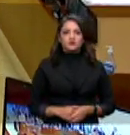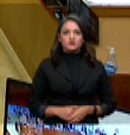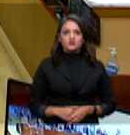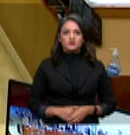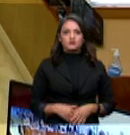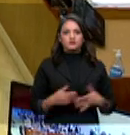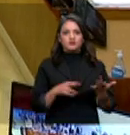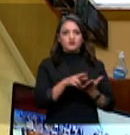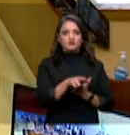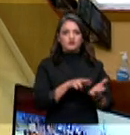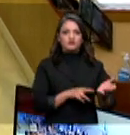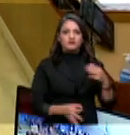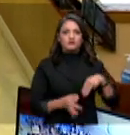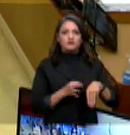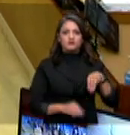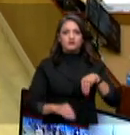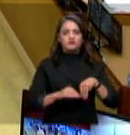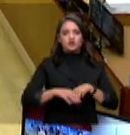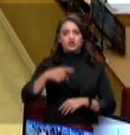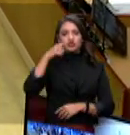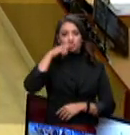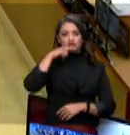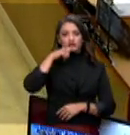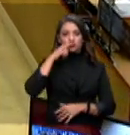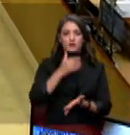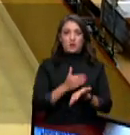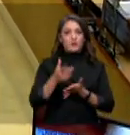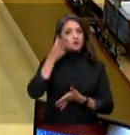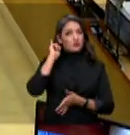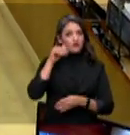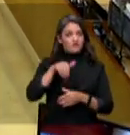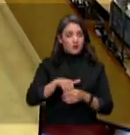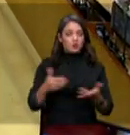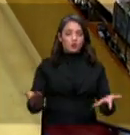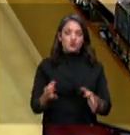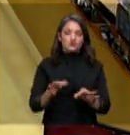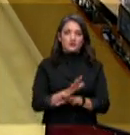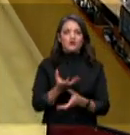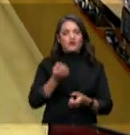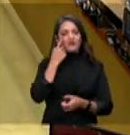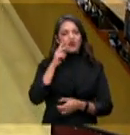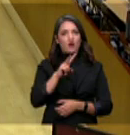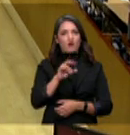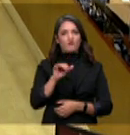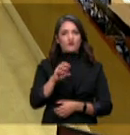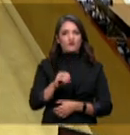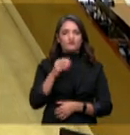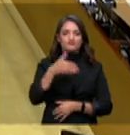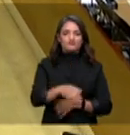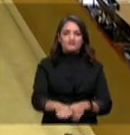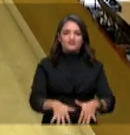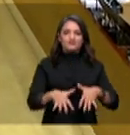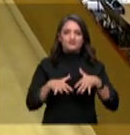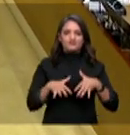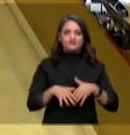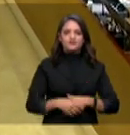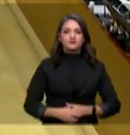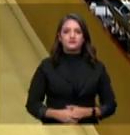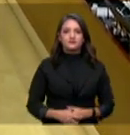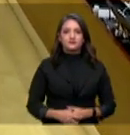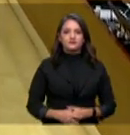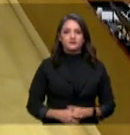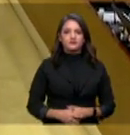lembrando que o relator é o ministro Gilmar Mendes, que começou a votar ontem, terminou hoje e vamos acompanhar ao vivo, direto do plenário.